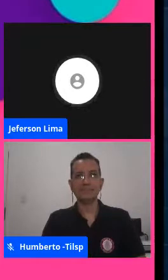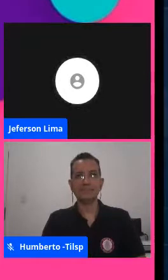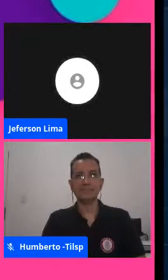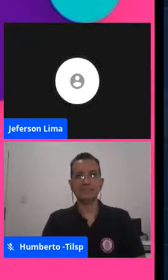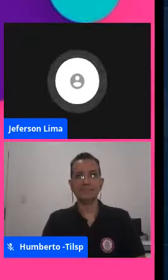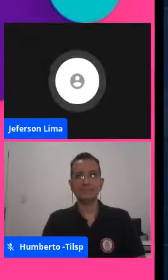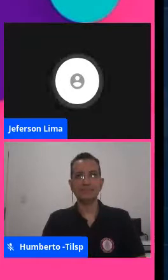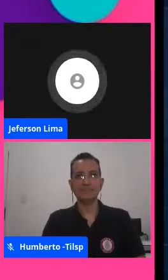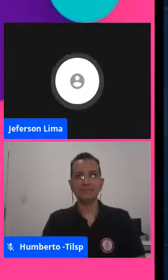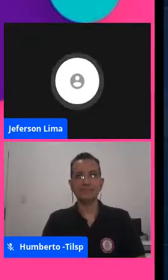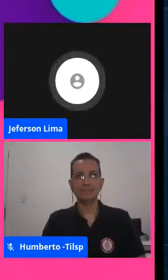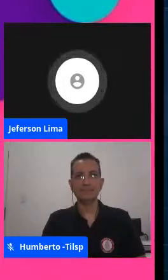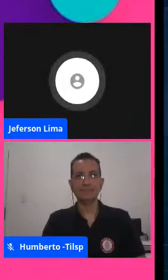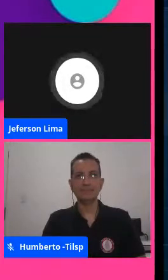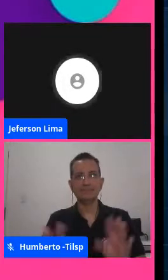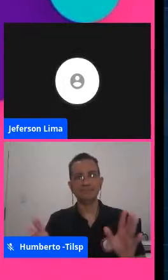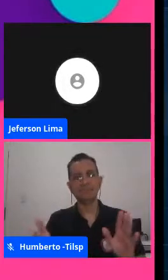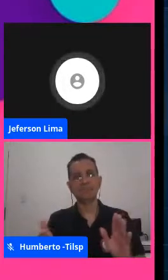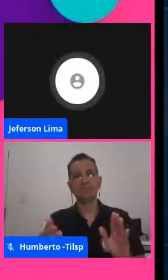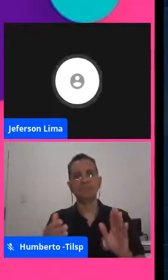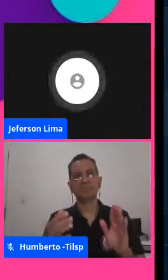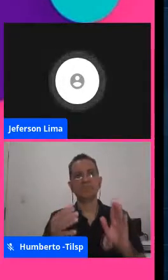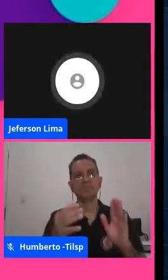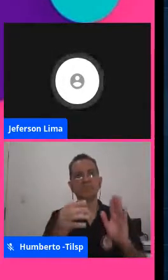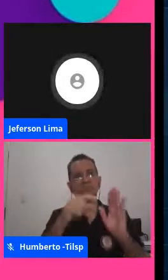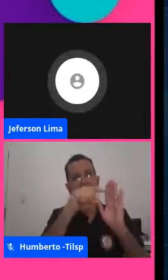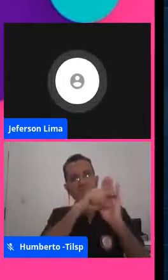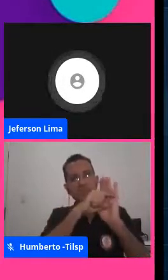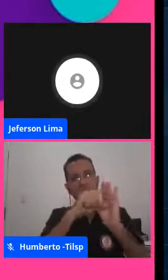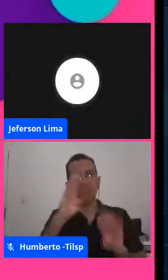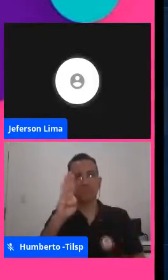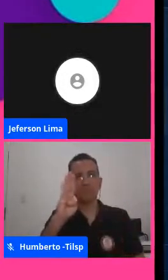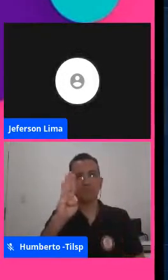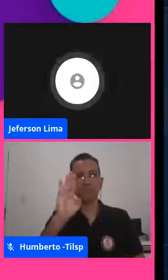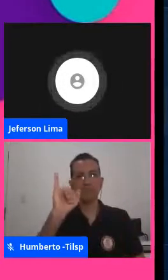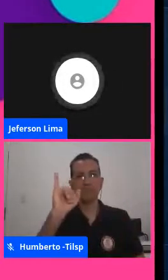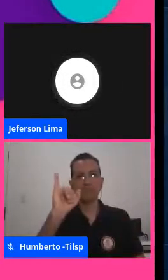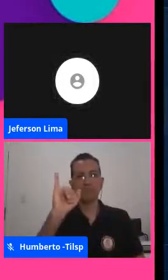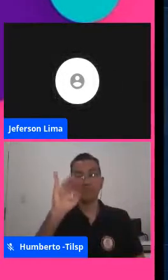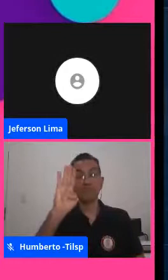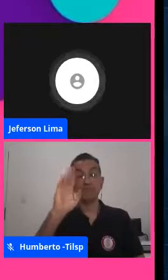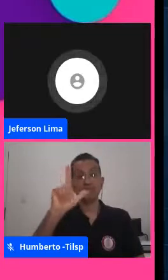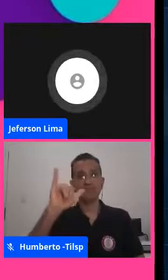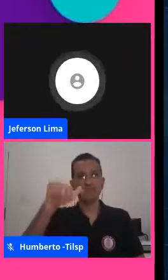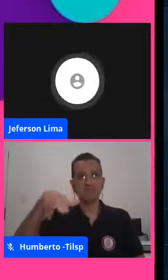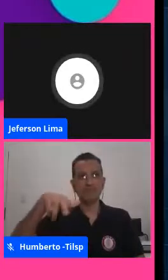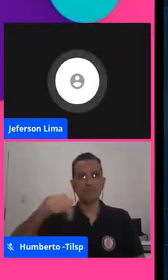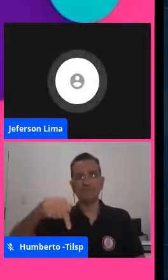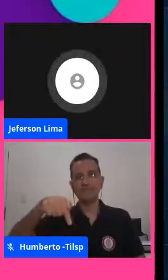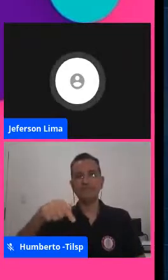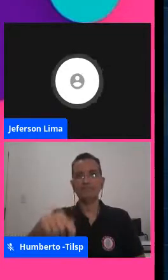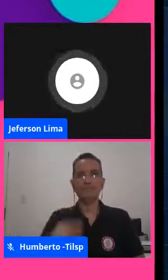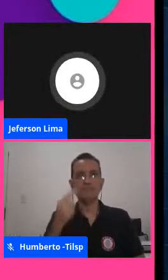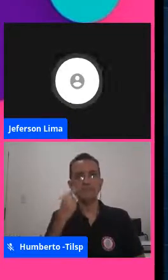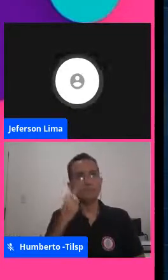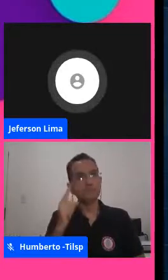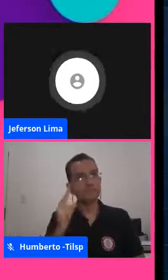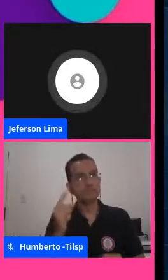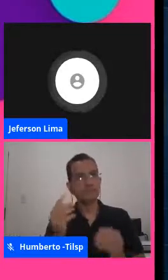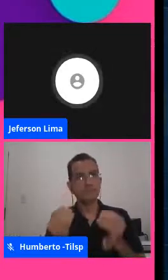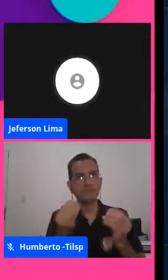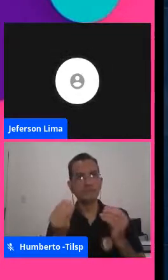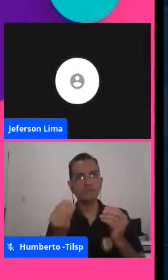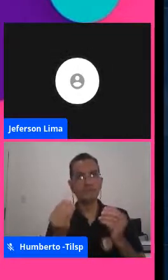Bem, vamos lá. O código do Blink, ele de certa forma é trivial. Então, a única coisa que eu vou fazer aqui é